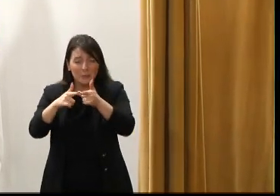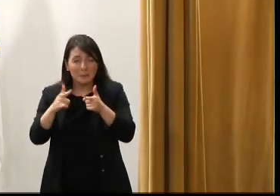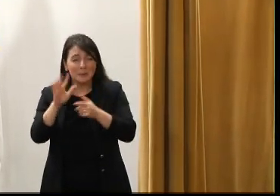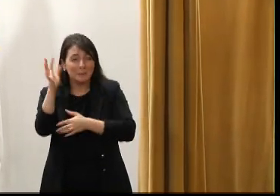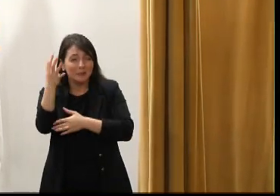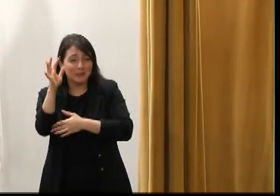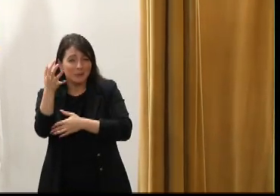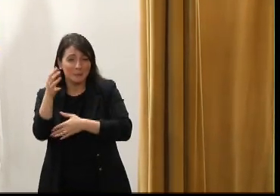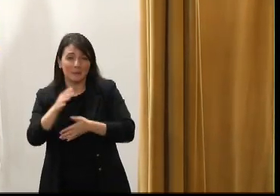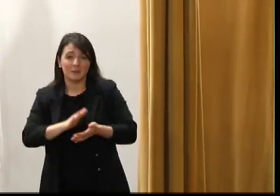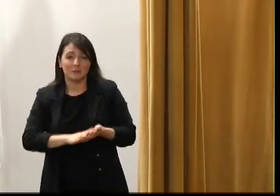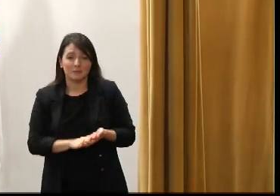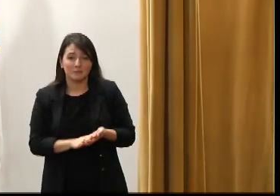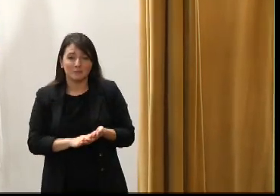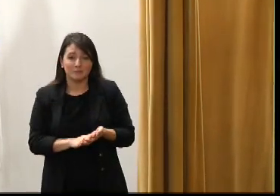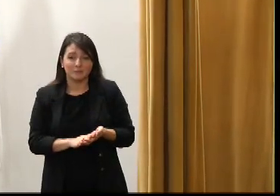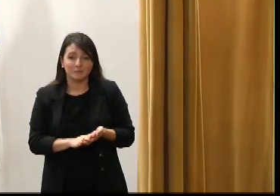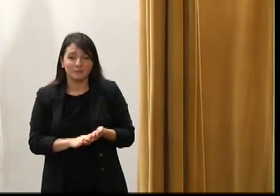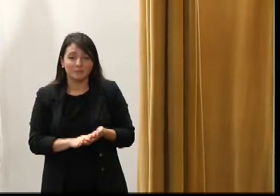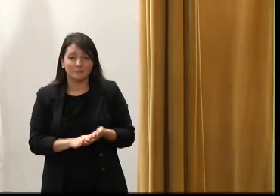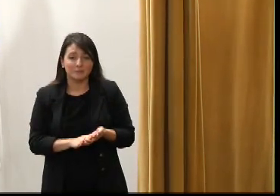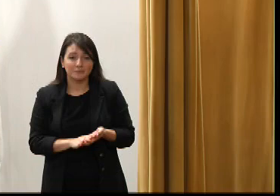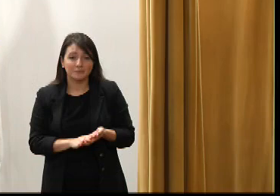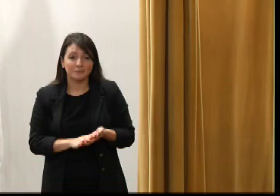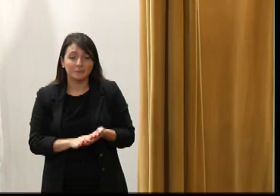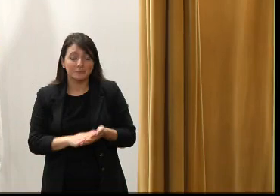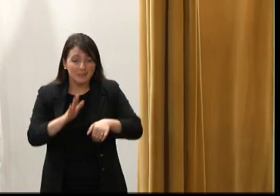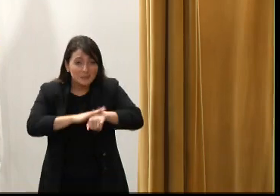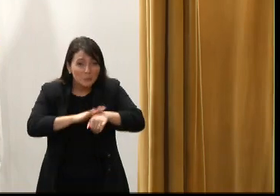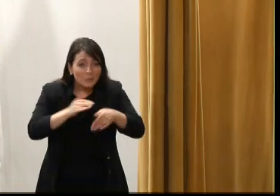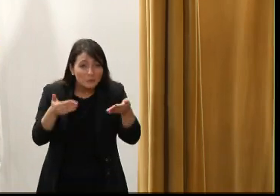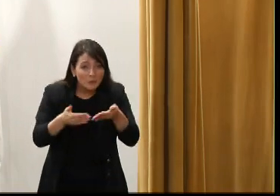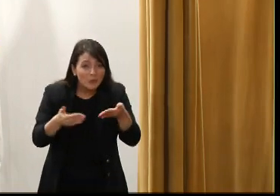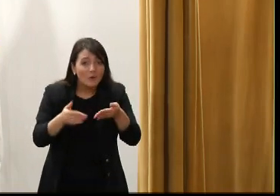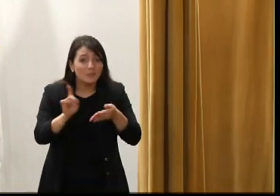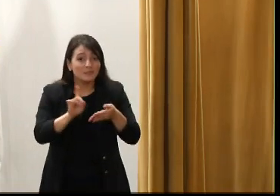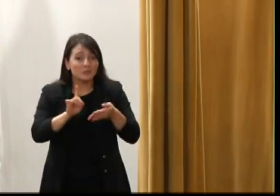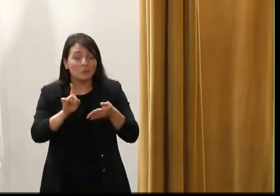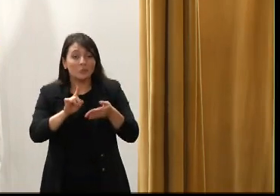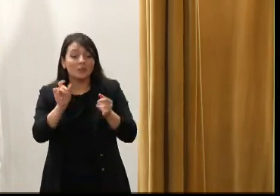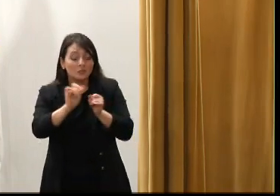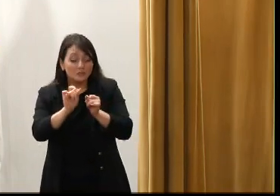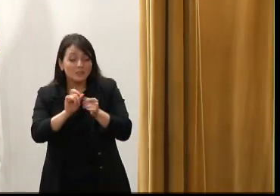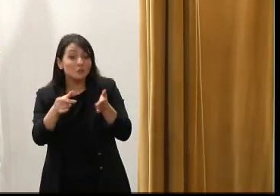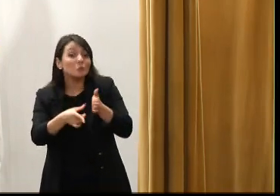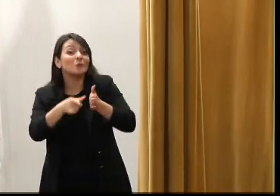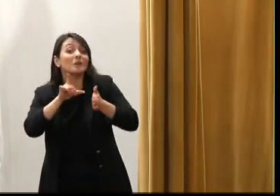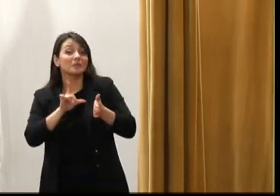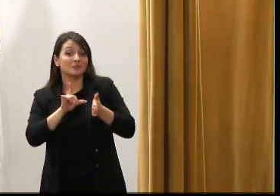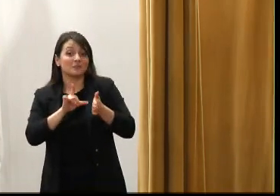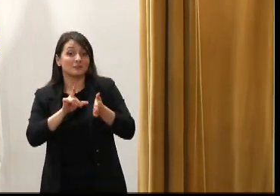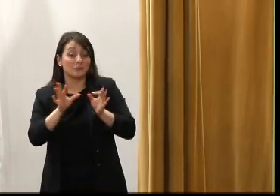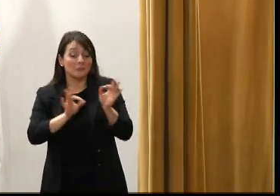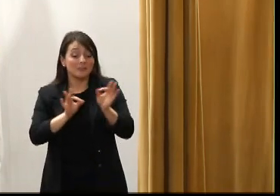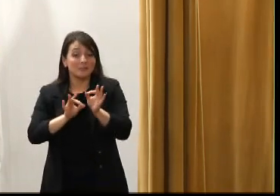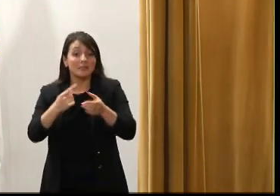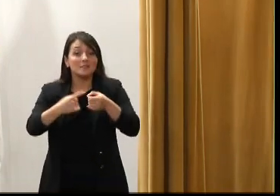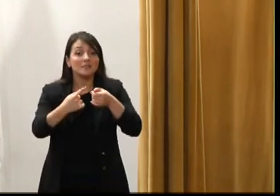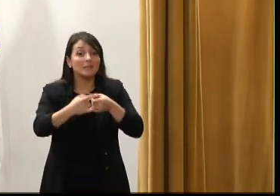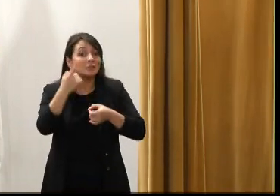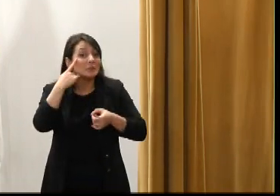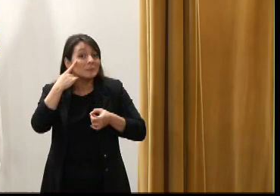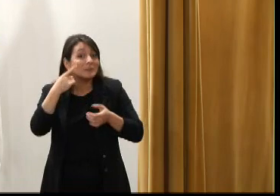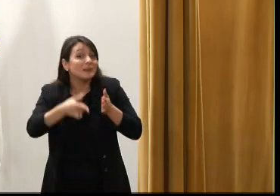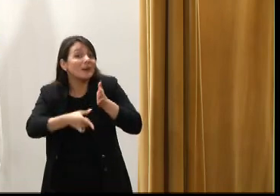feito nesse momento de eventos climáticos extremos. É o direito que nós fazemos antes. É a cidade que nós